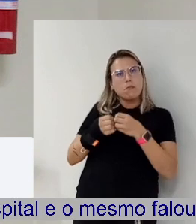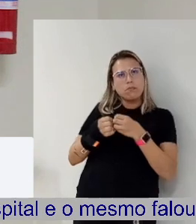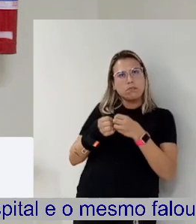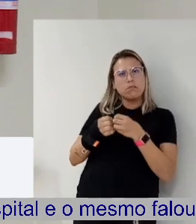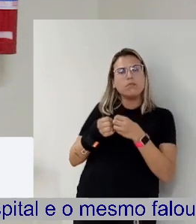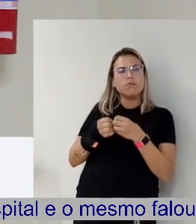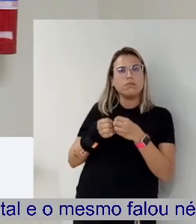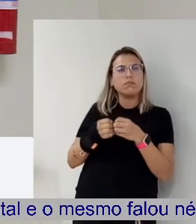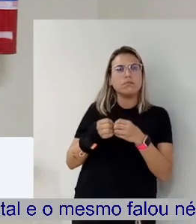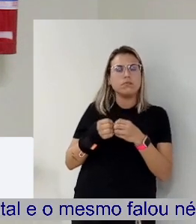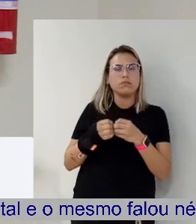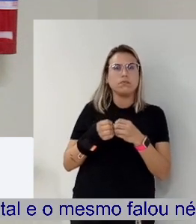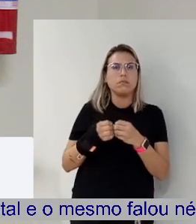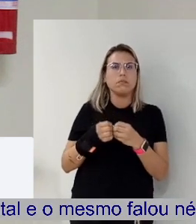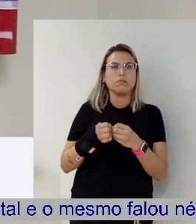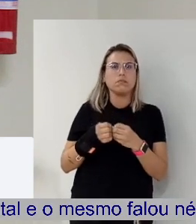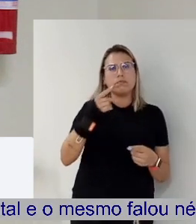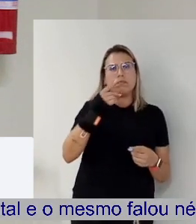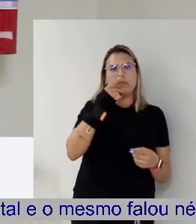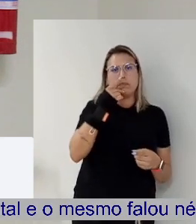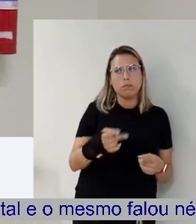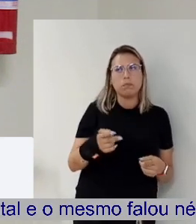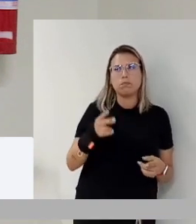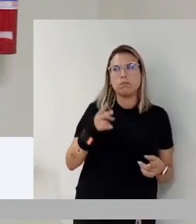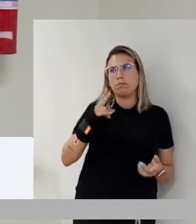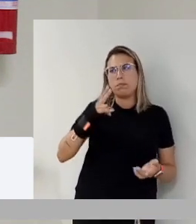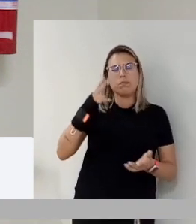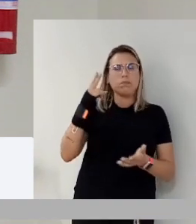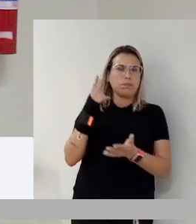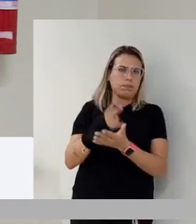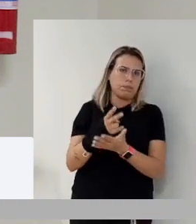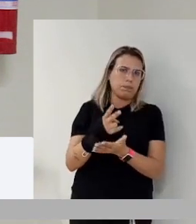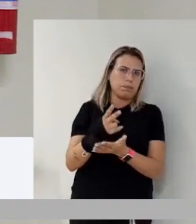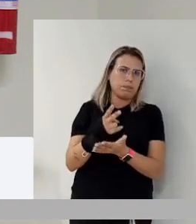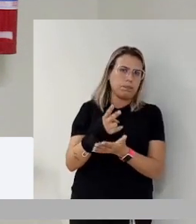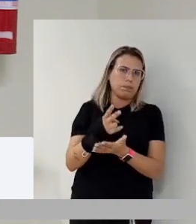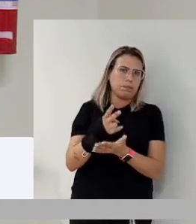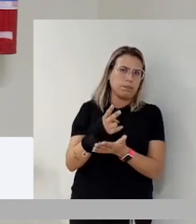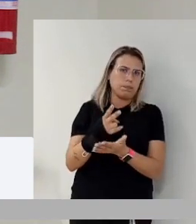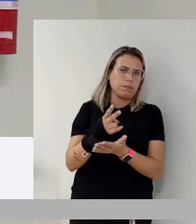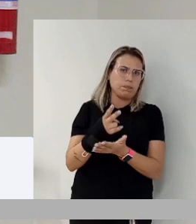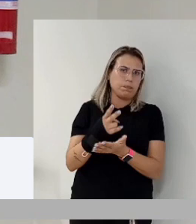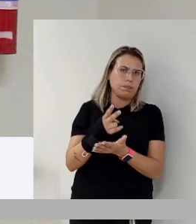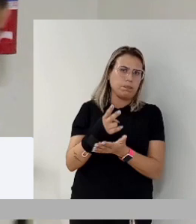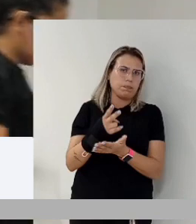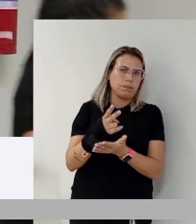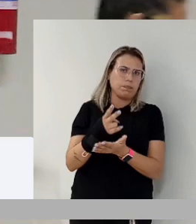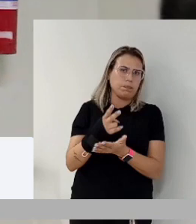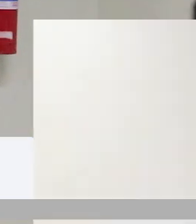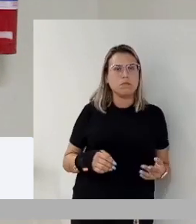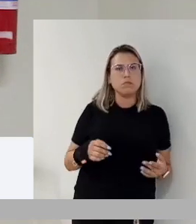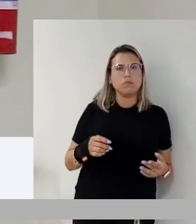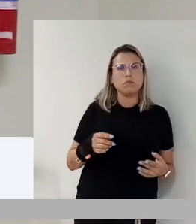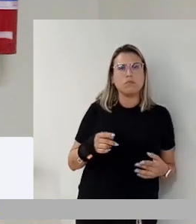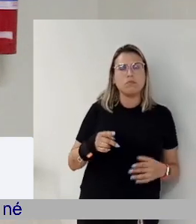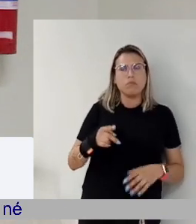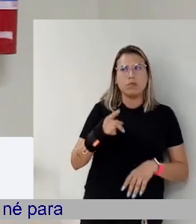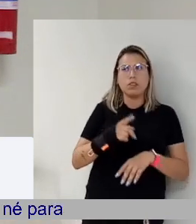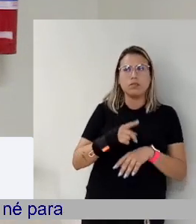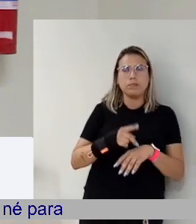né que se existe sim eh questão de um uma calçadão né